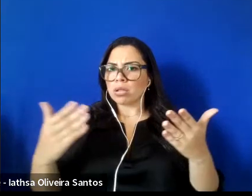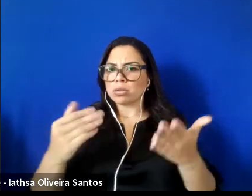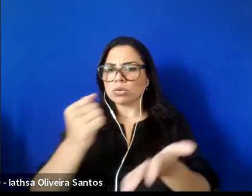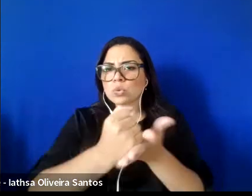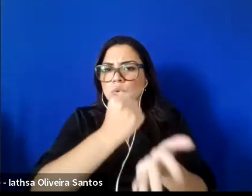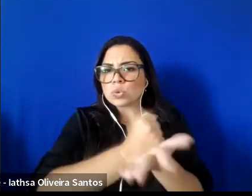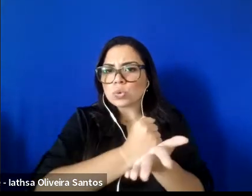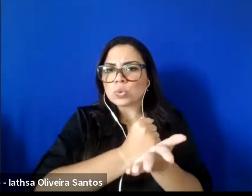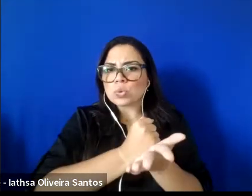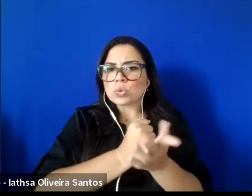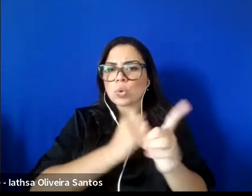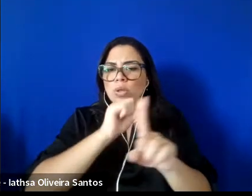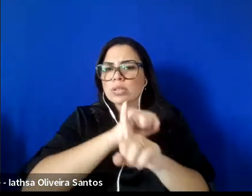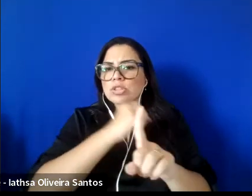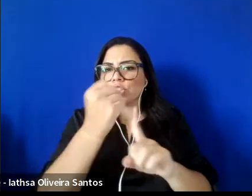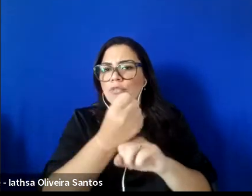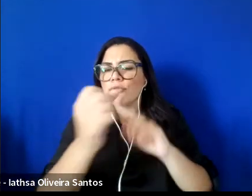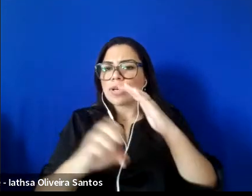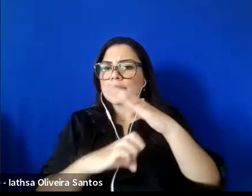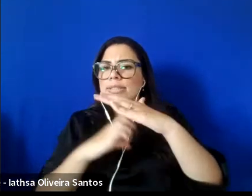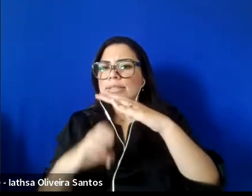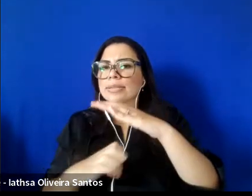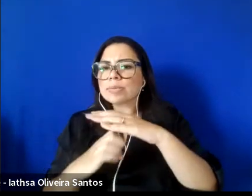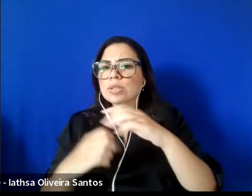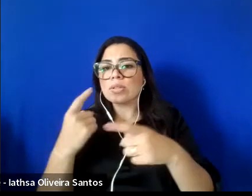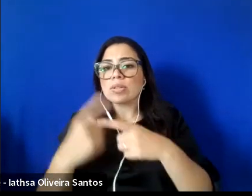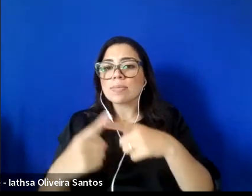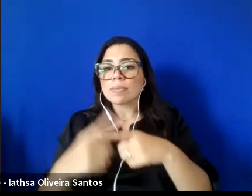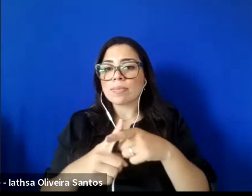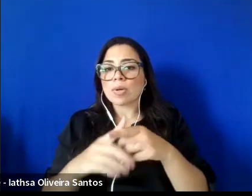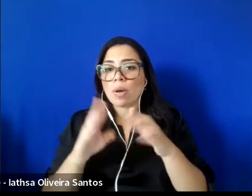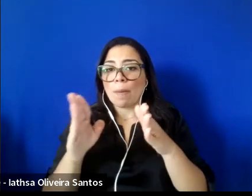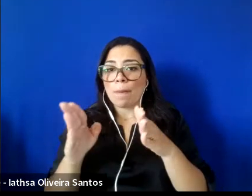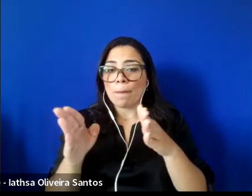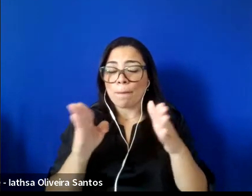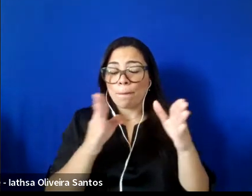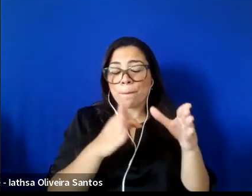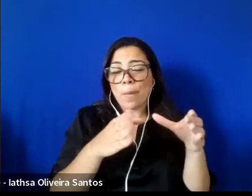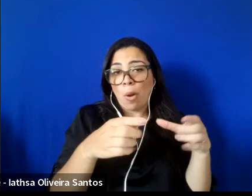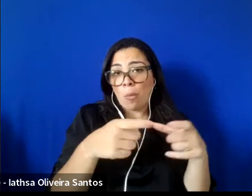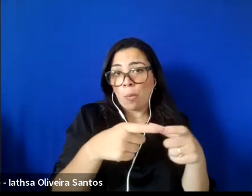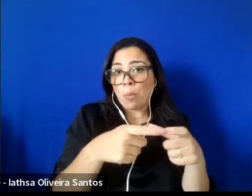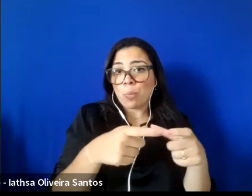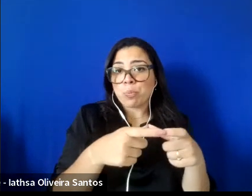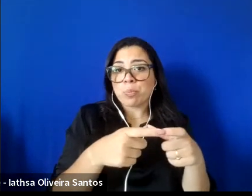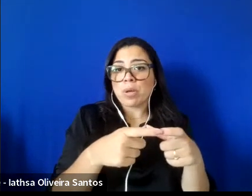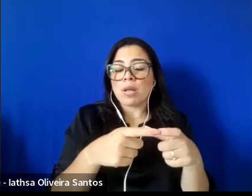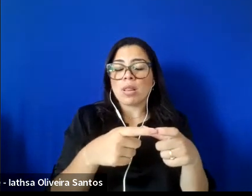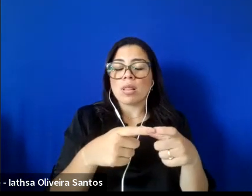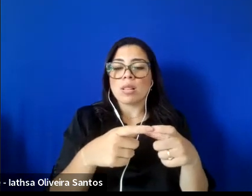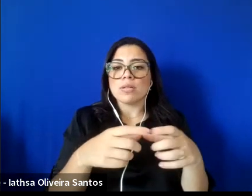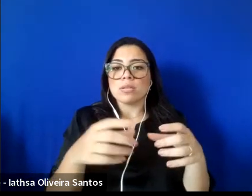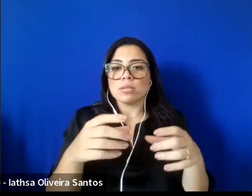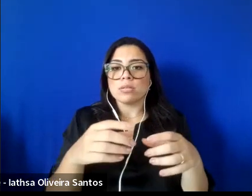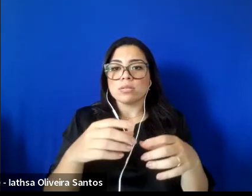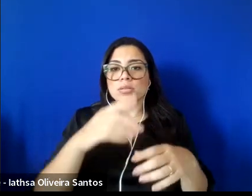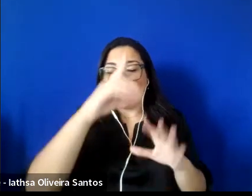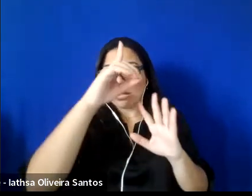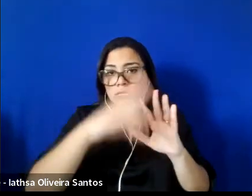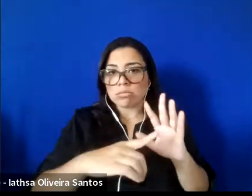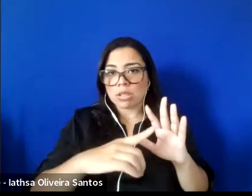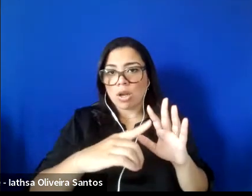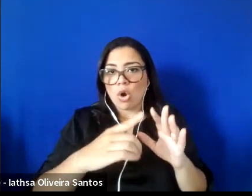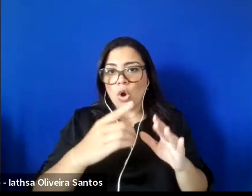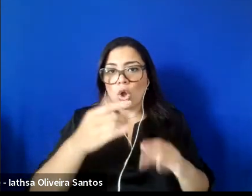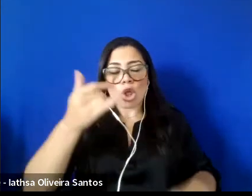civis e empresariais, porque uma parte da doutrina, uma parte considerável da doutrina, se posicionou contra a revisão